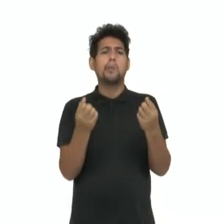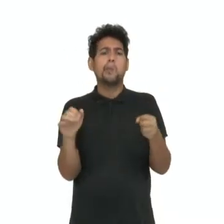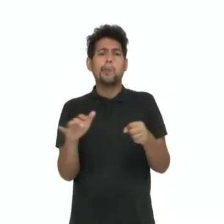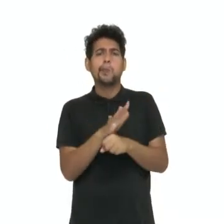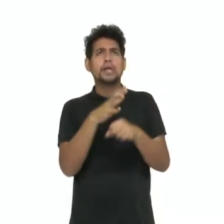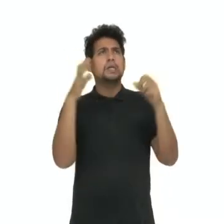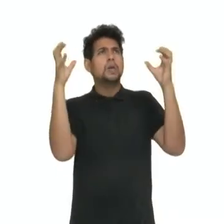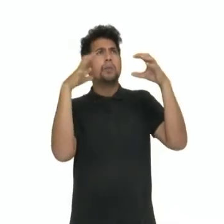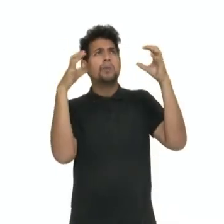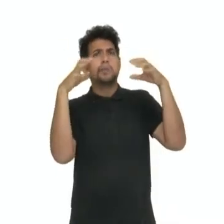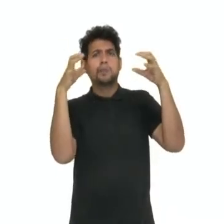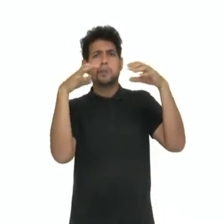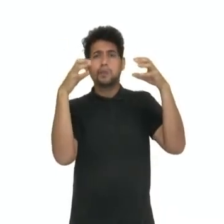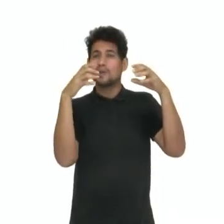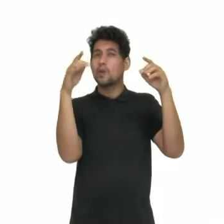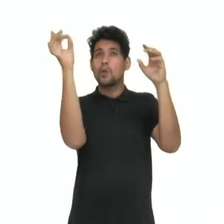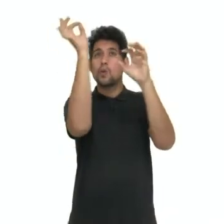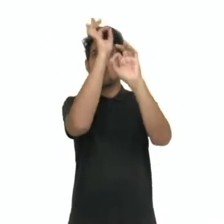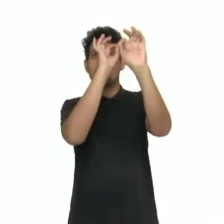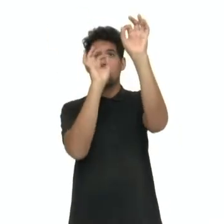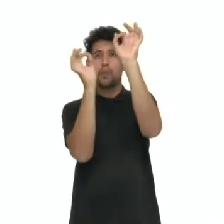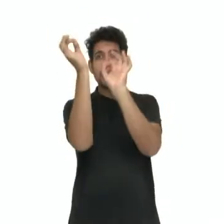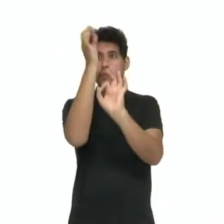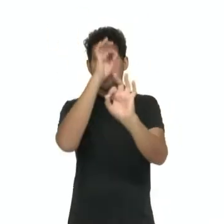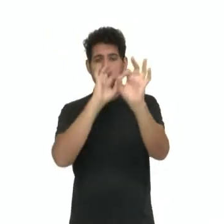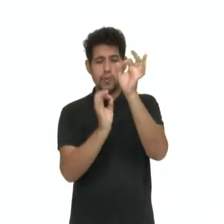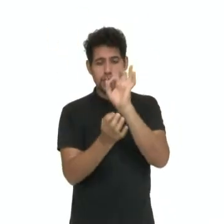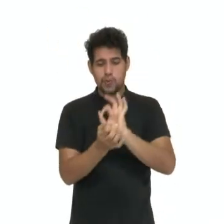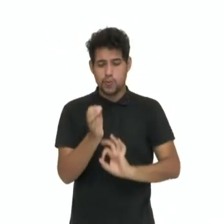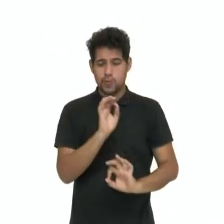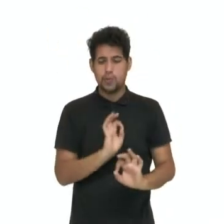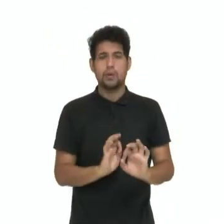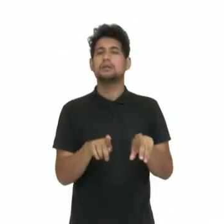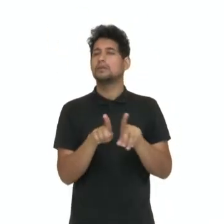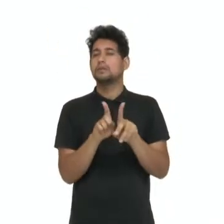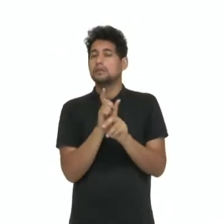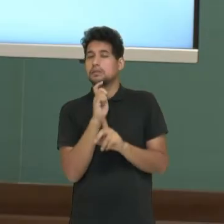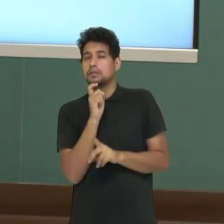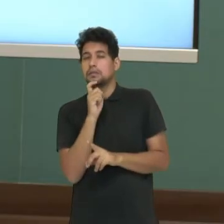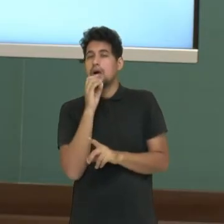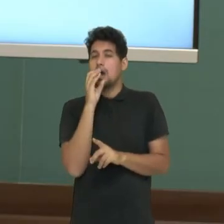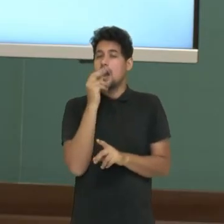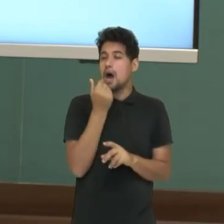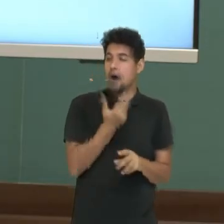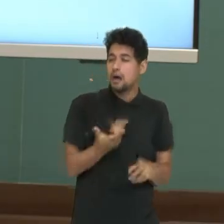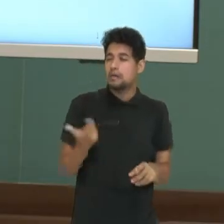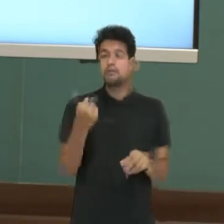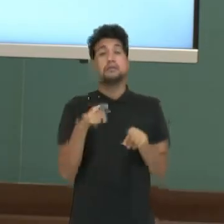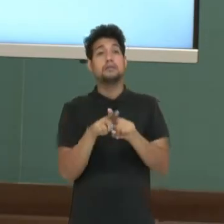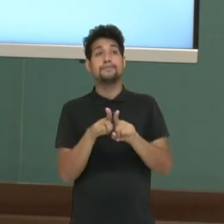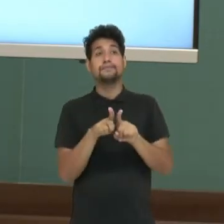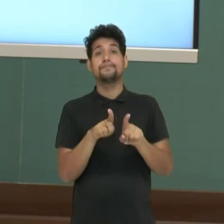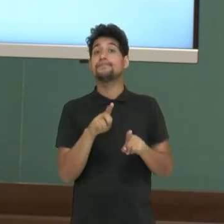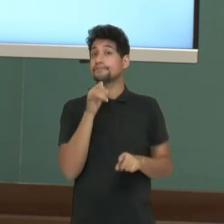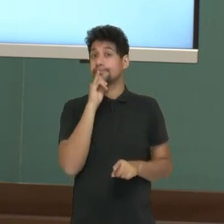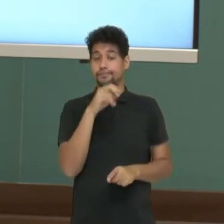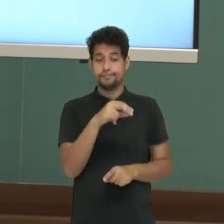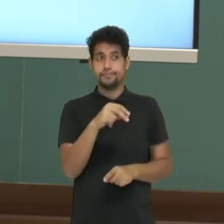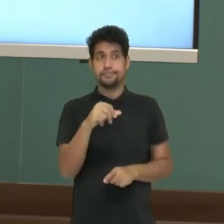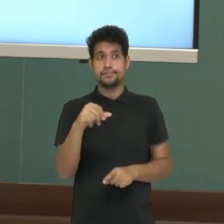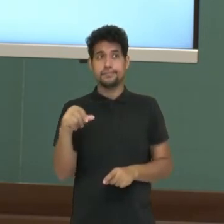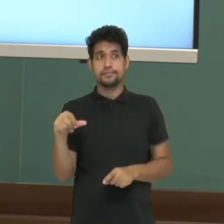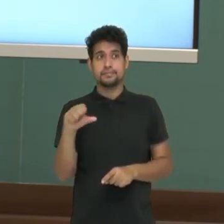que caem na região, na forma de neve, a quantidade de umidade que tem, o solo, por exemplo, tirar